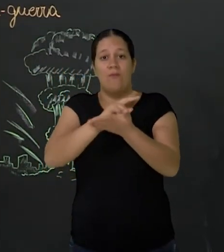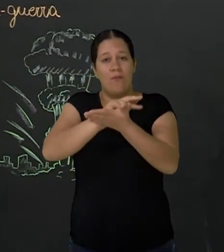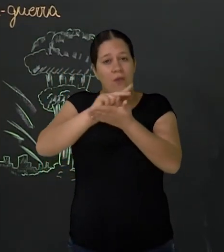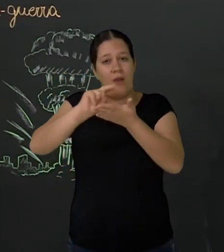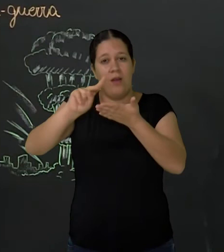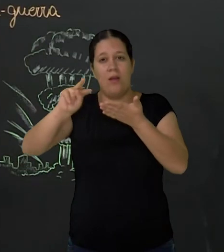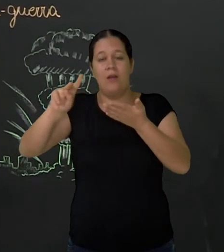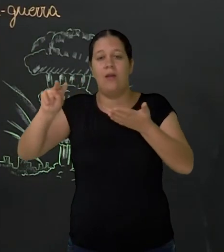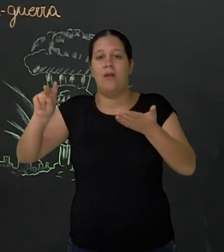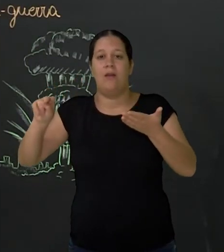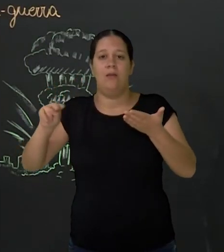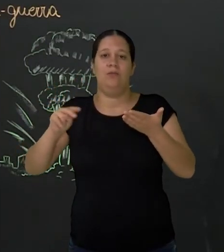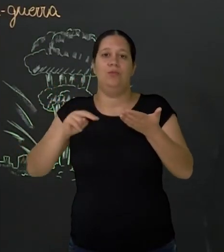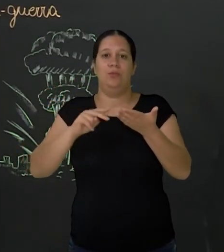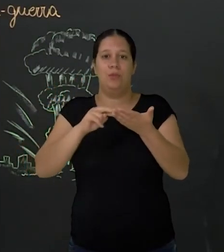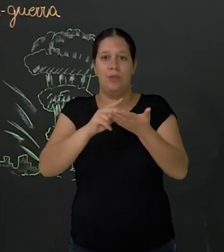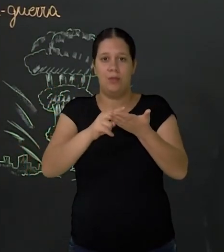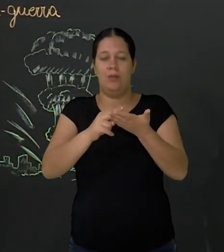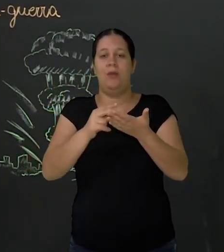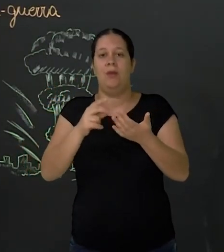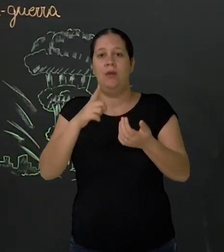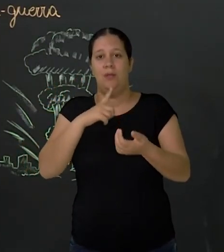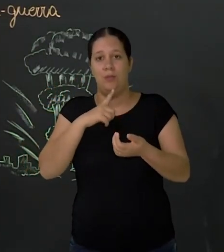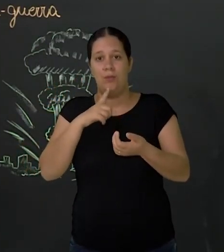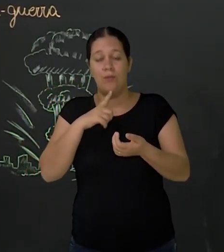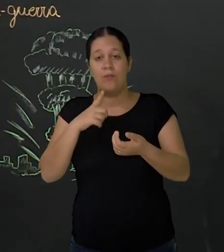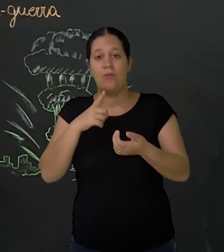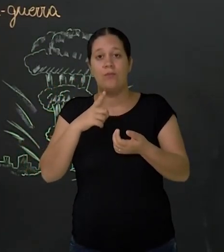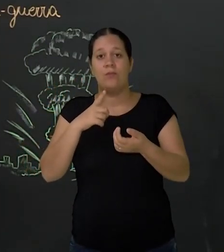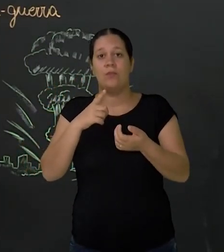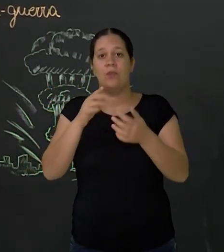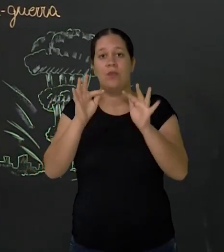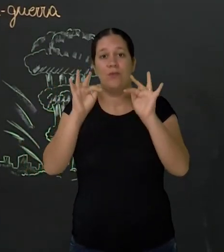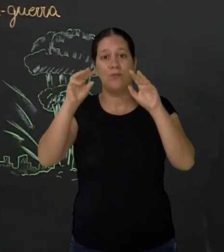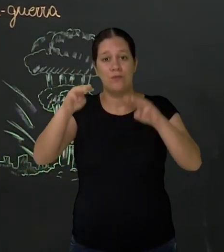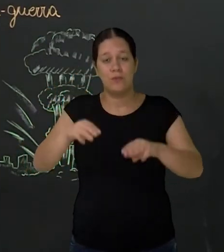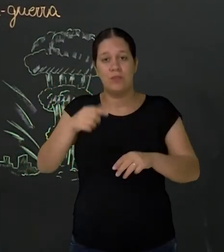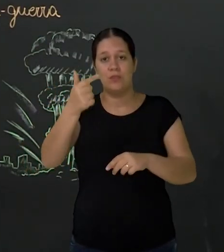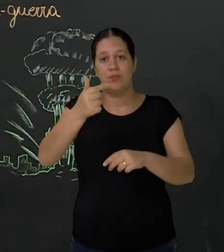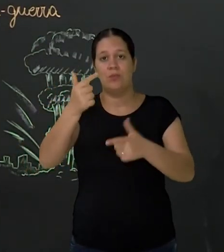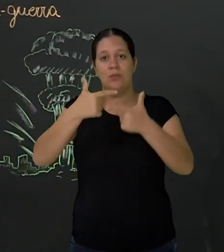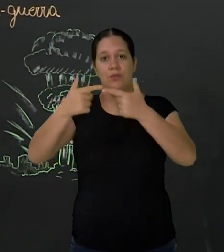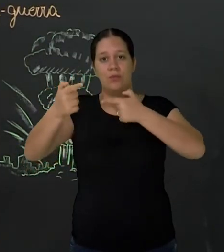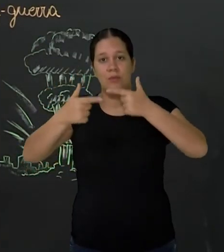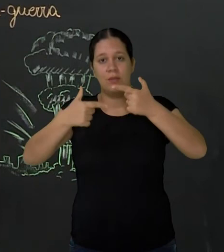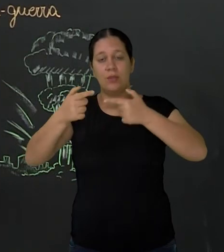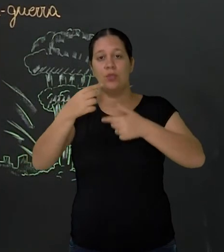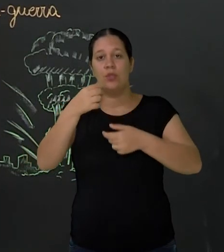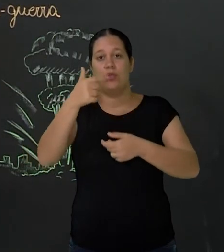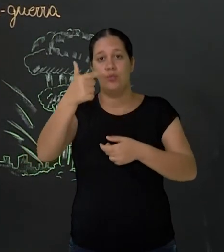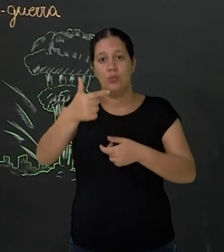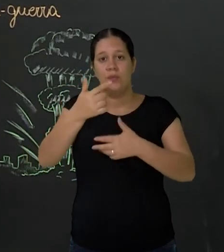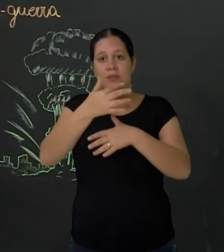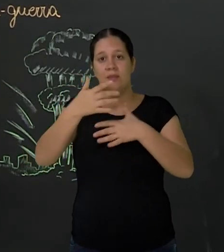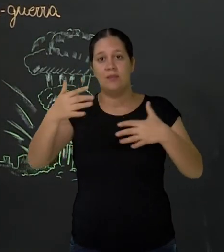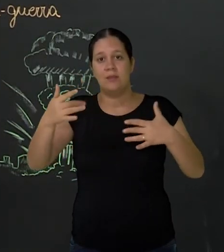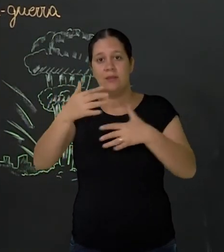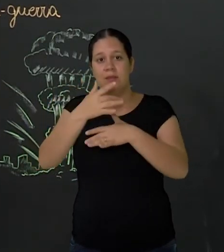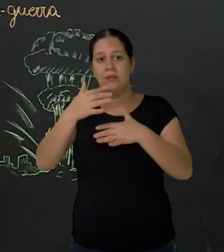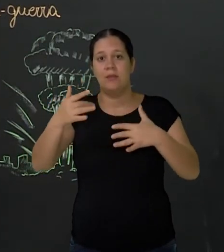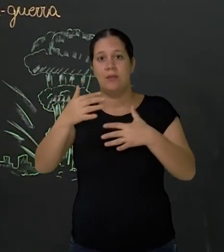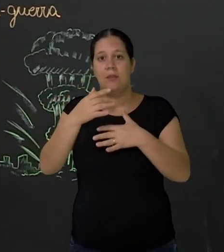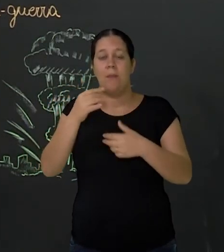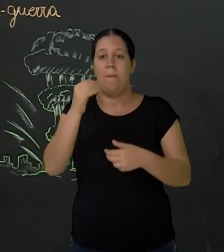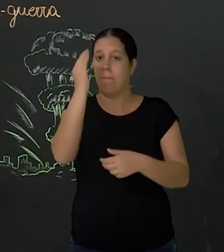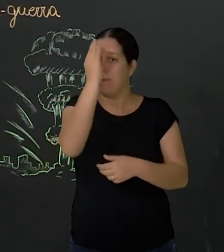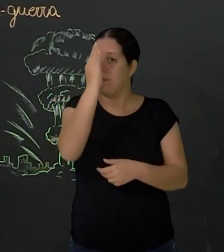de corpos perto da área onde ela é detonada. No caso do fim da Segunda Guerra Mundial, duas cidades